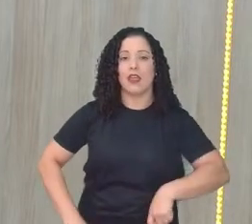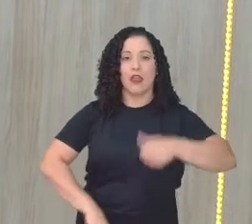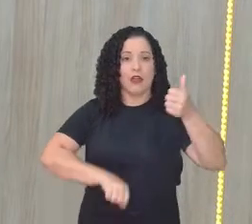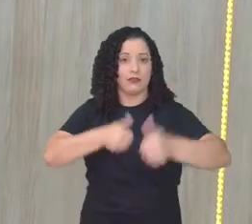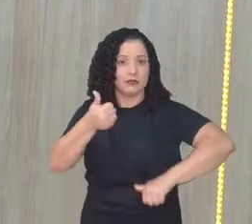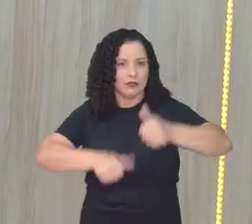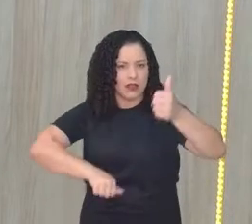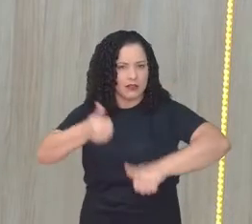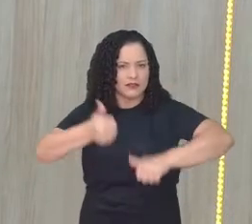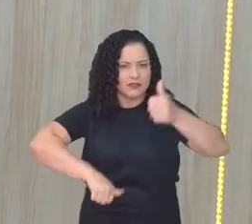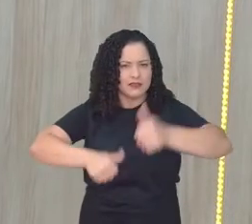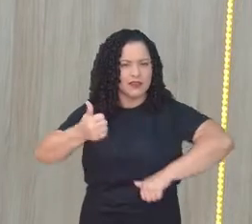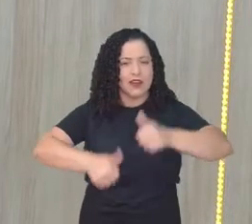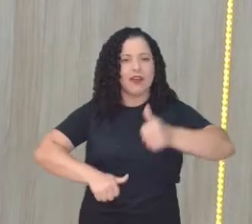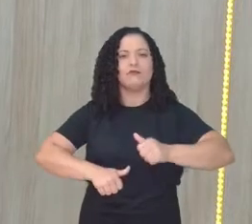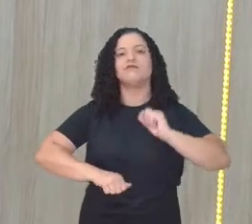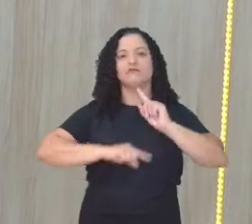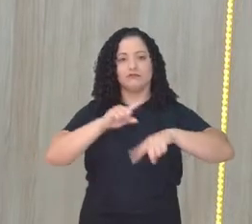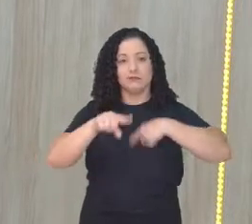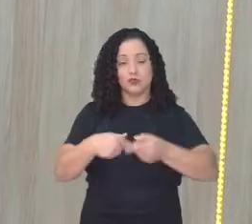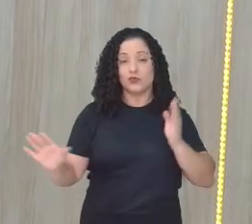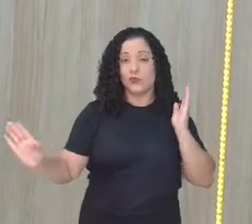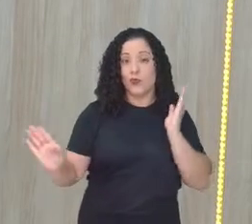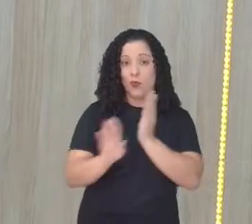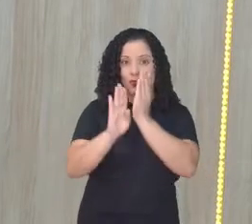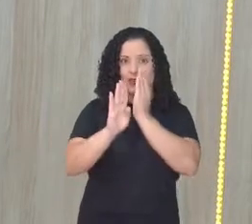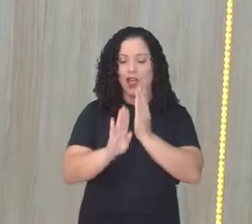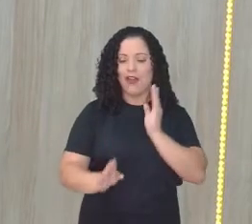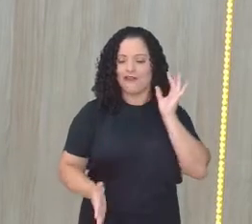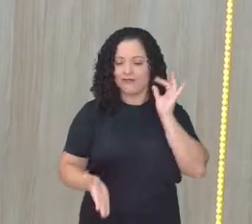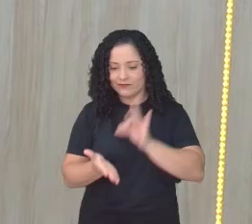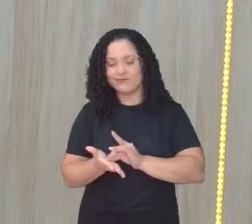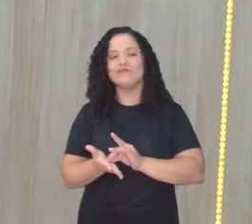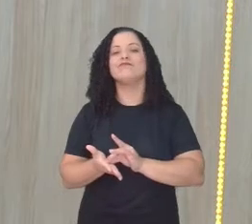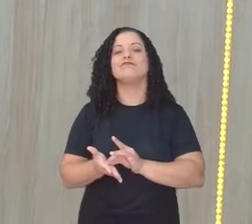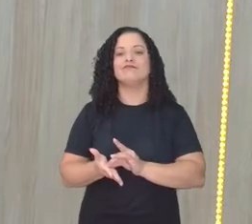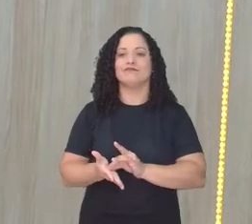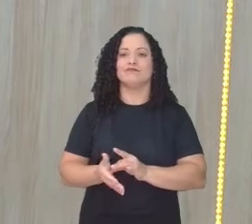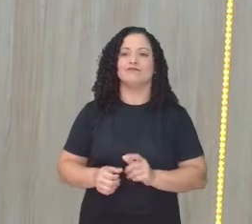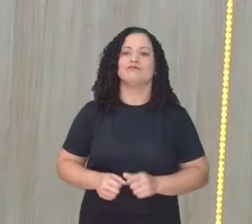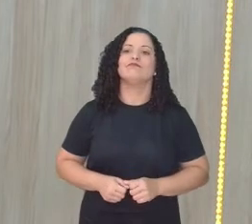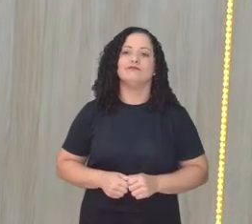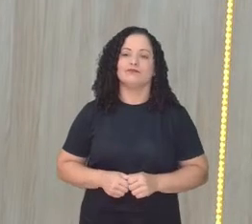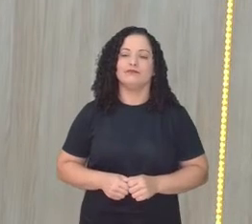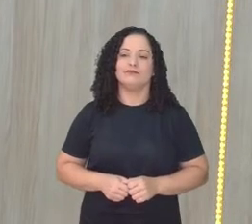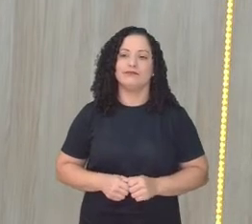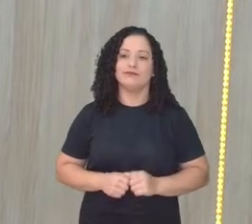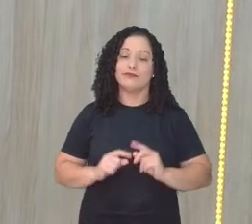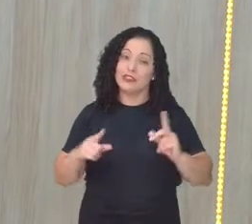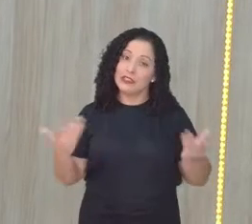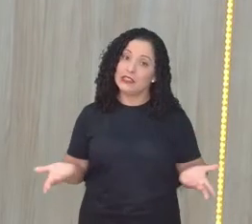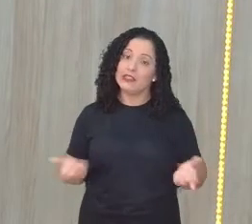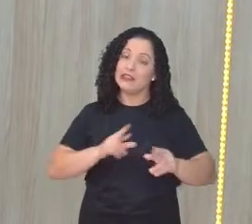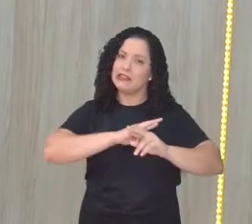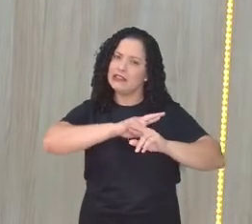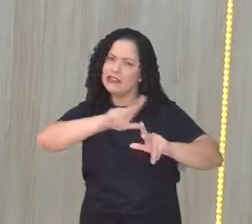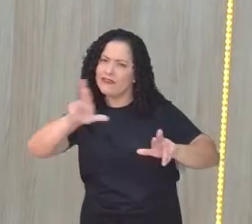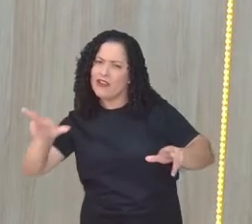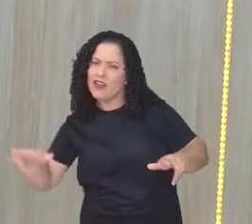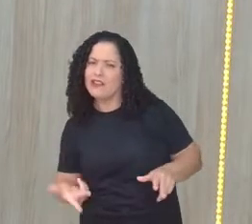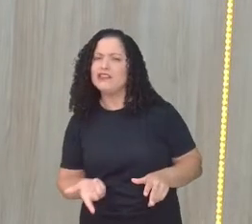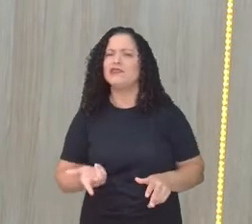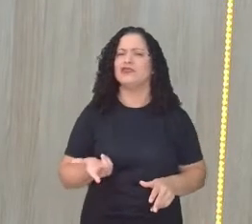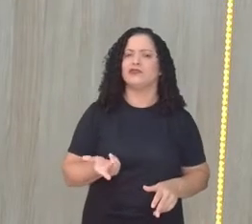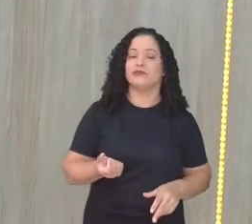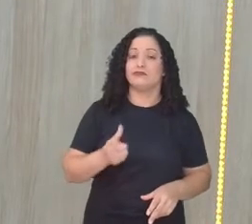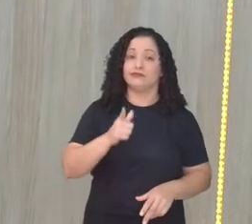algo concreto para chegar ao teórico, né? Diferente do que a gente vai ver em outras correntes do pensamento,